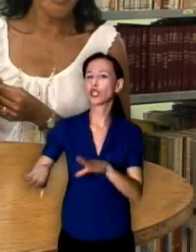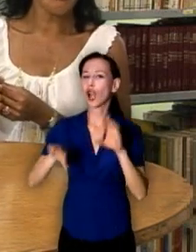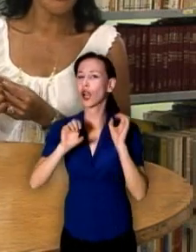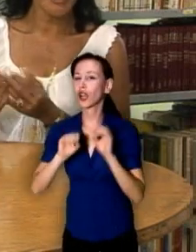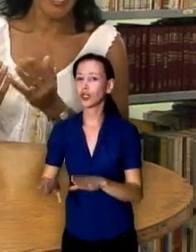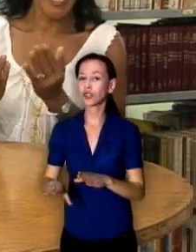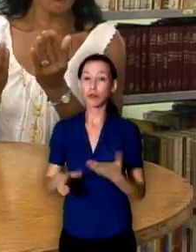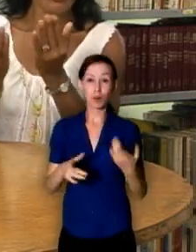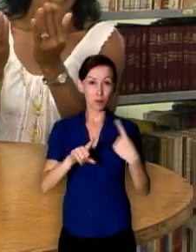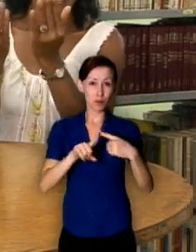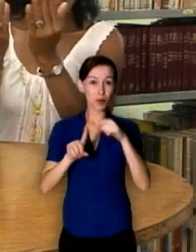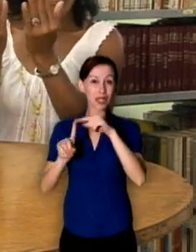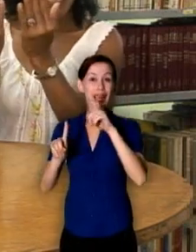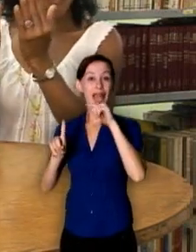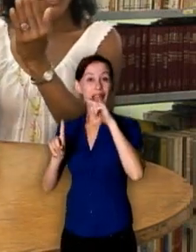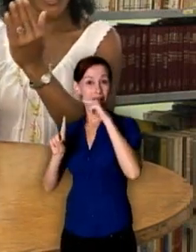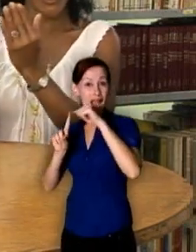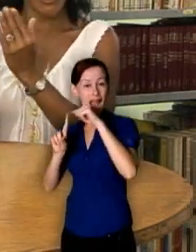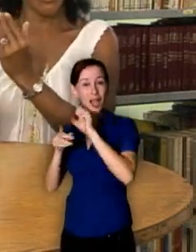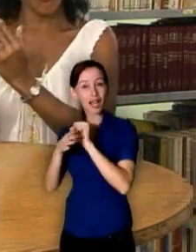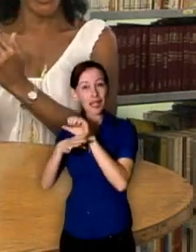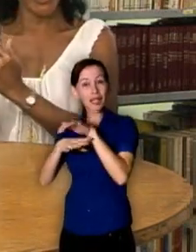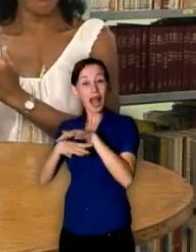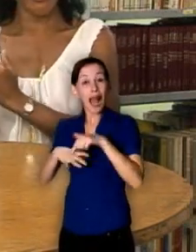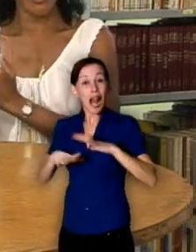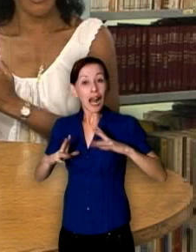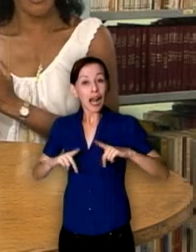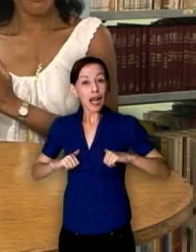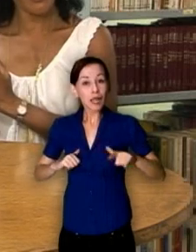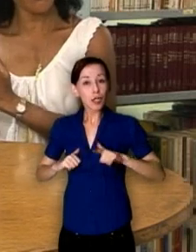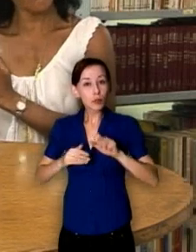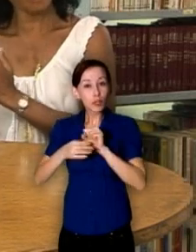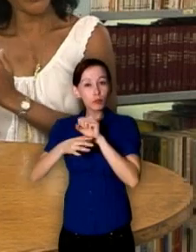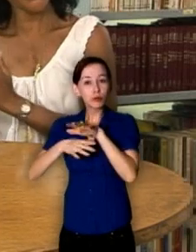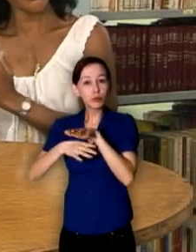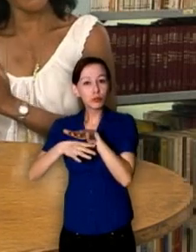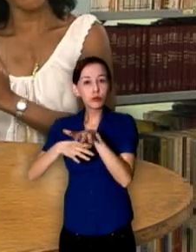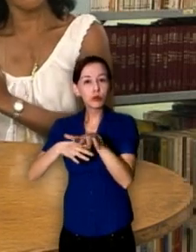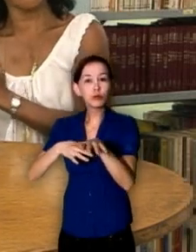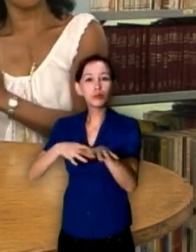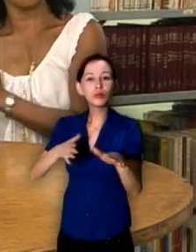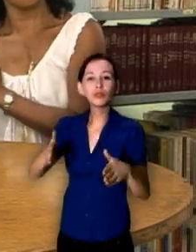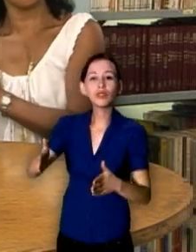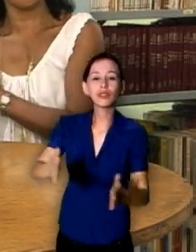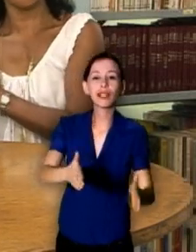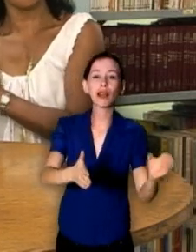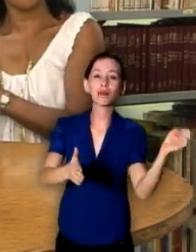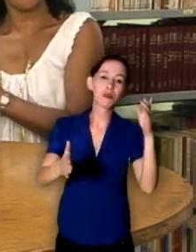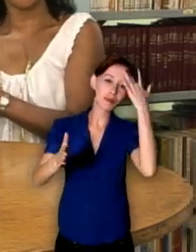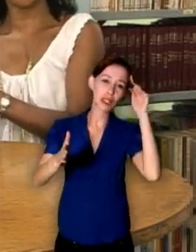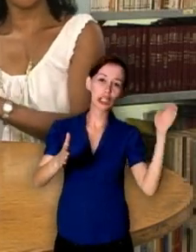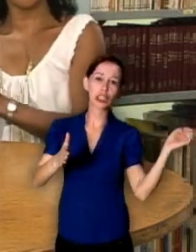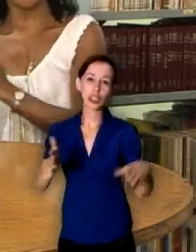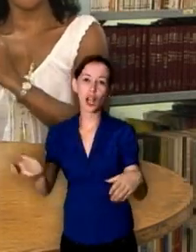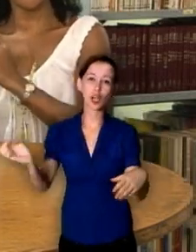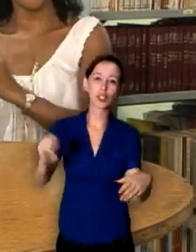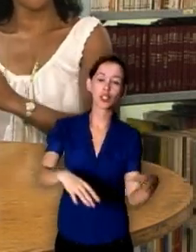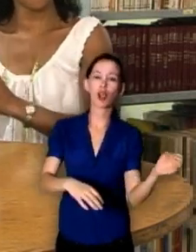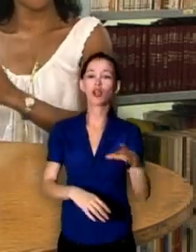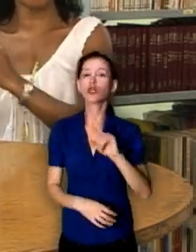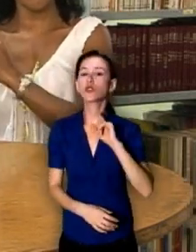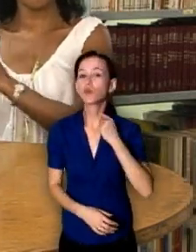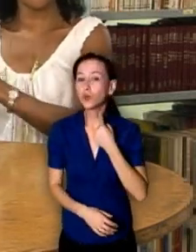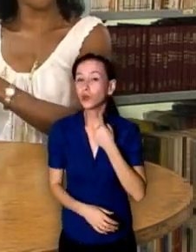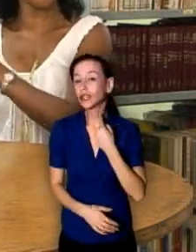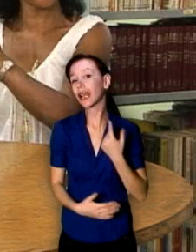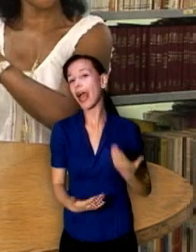né? Porque a água de lá de cima, da nascente, vem limpa. Mas quando vai chegando assim, né? Aí as pessoas jogando as